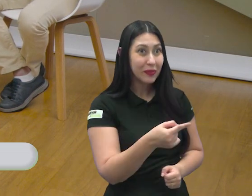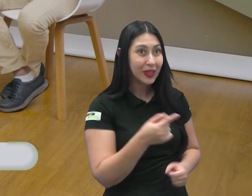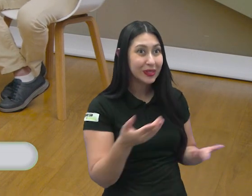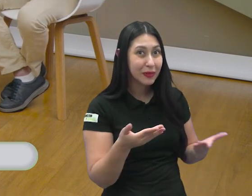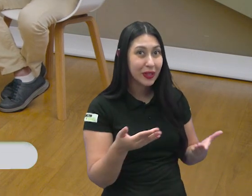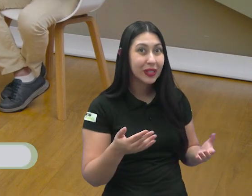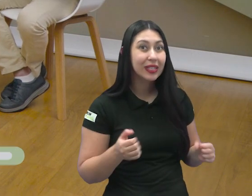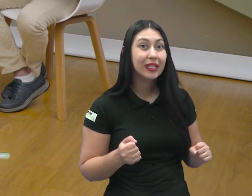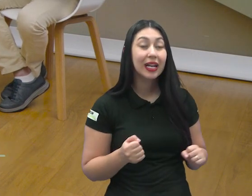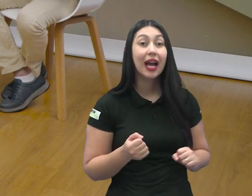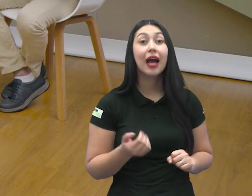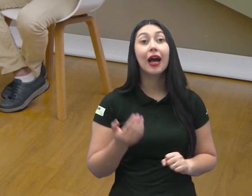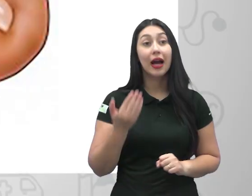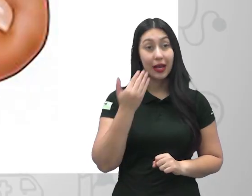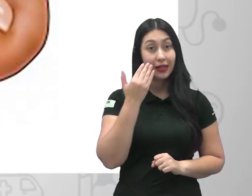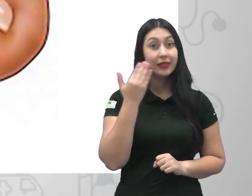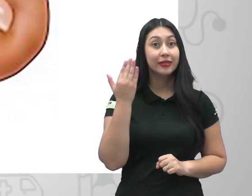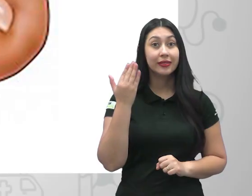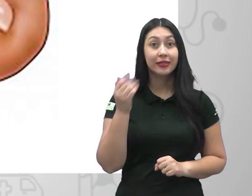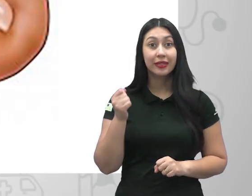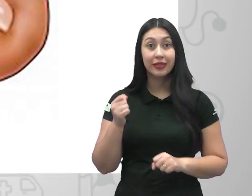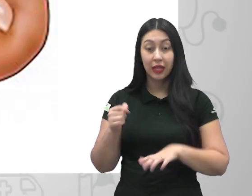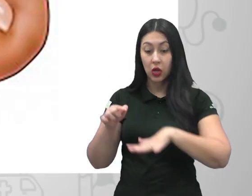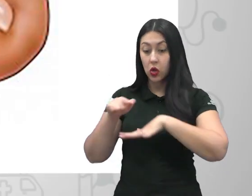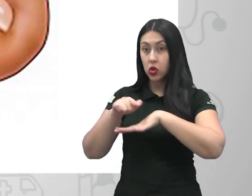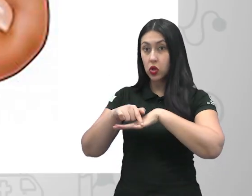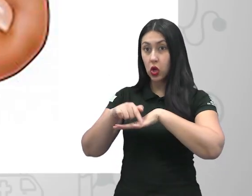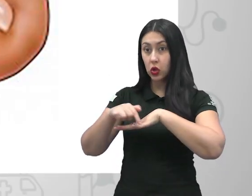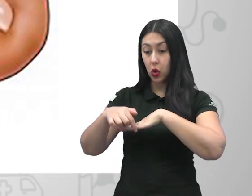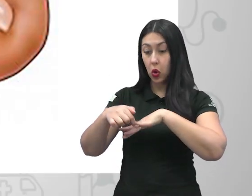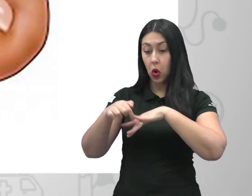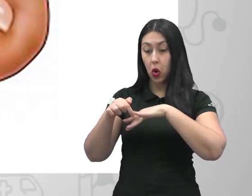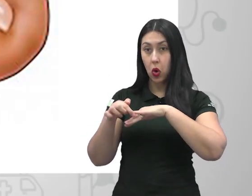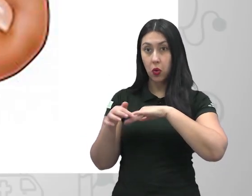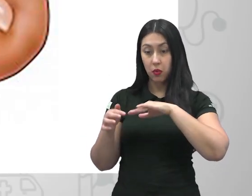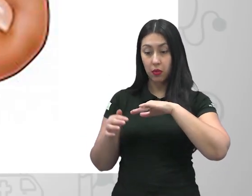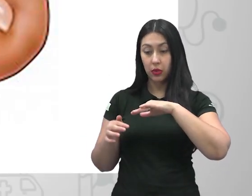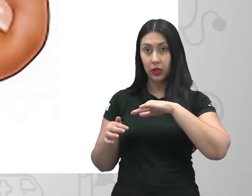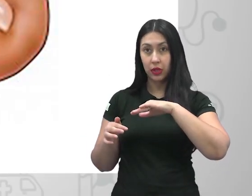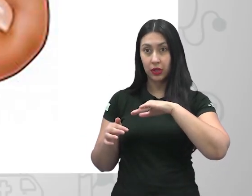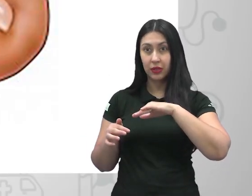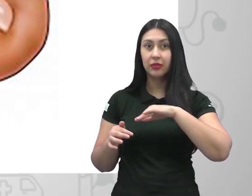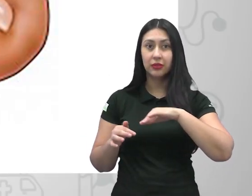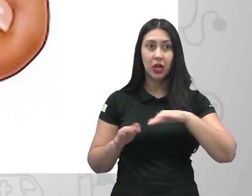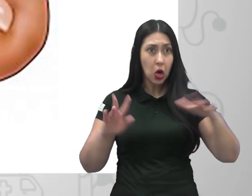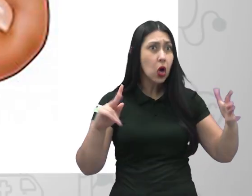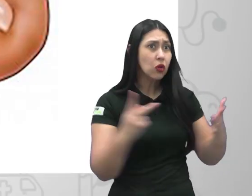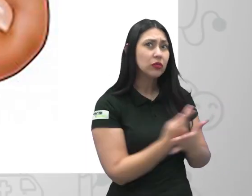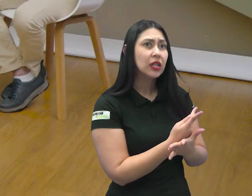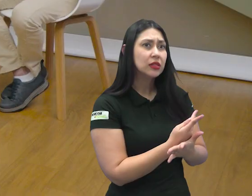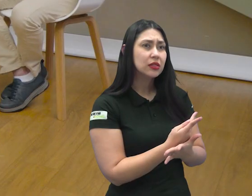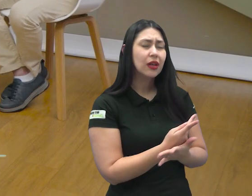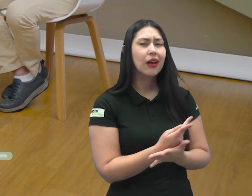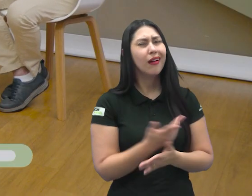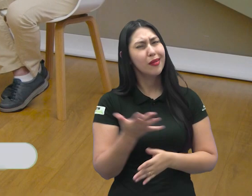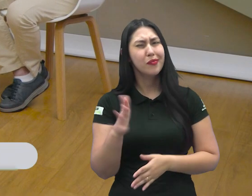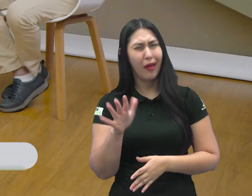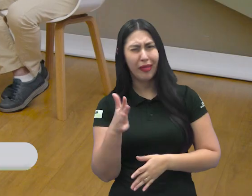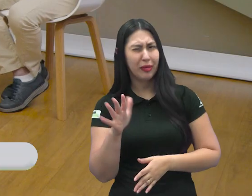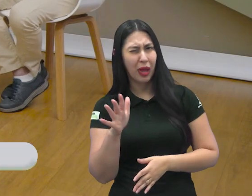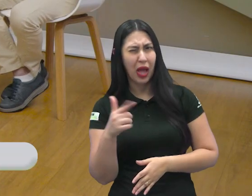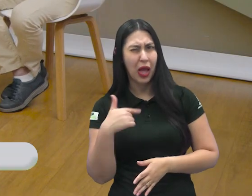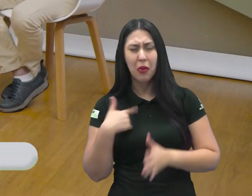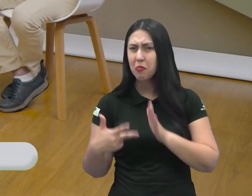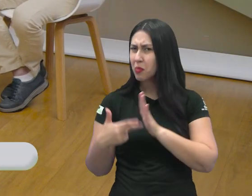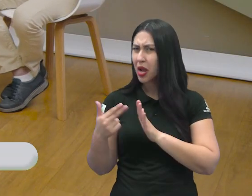ver? Ah, tá. Quinto dedo supraduto. É muito comum, né, doutor? Não é, não. Eu operei alguns, não é? Aquele joanete